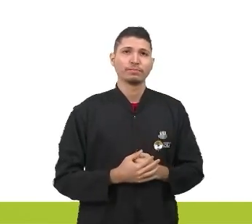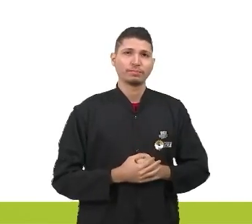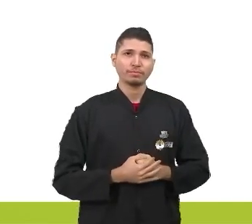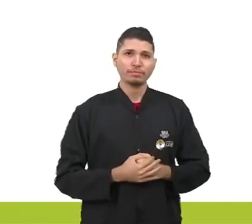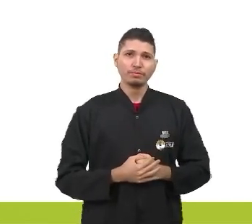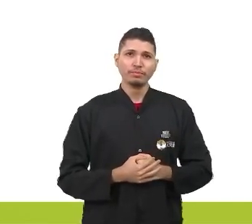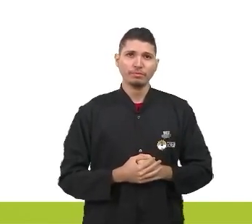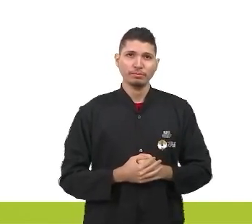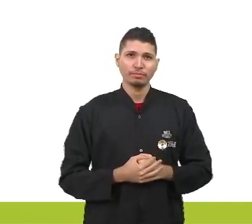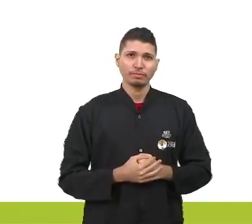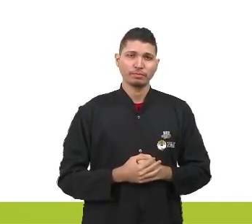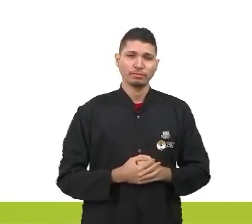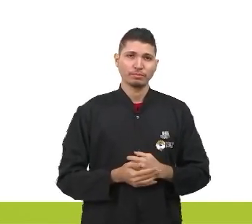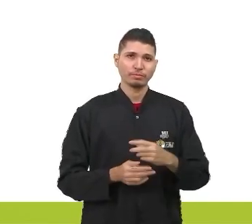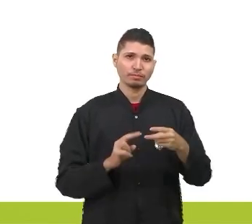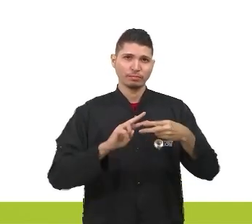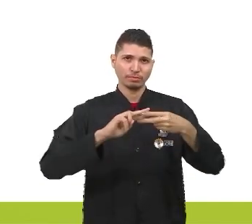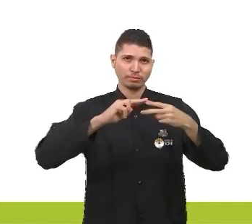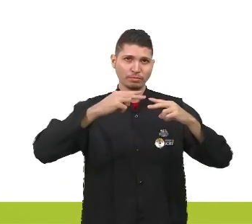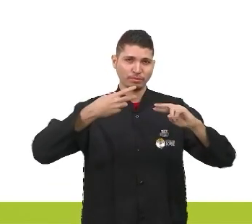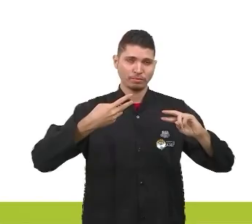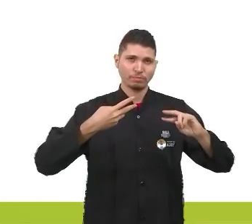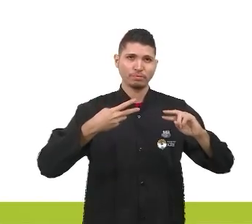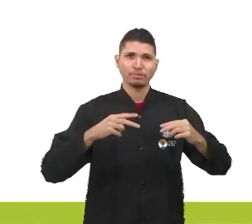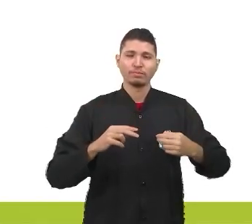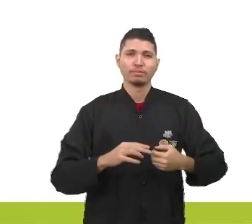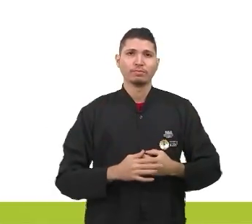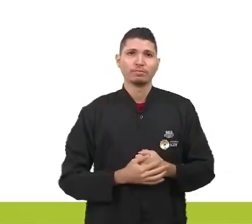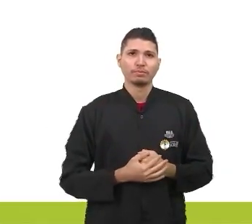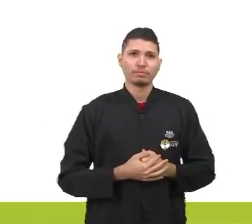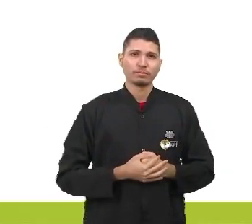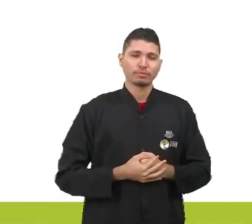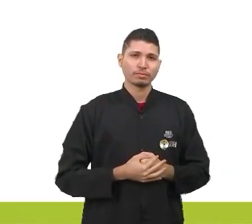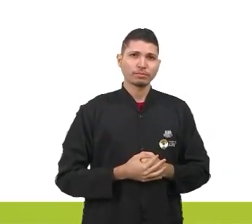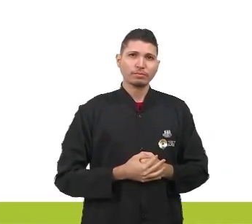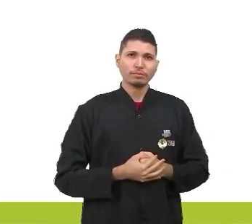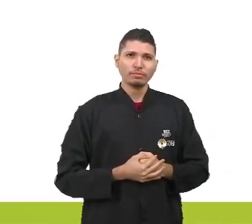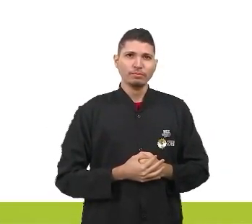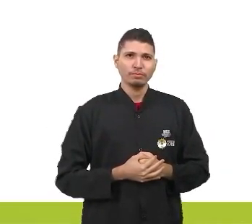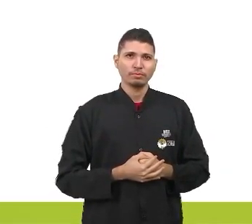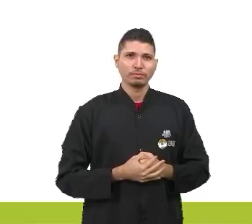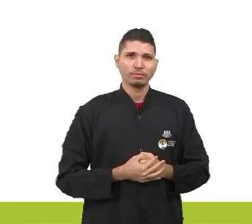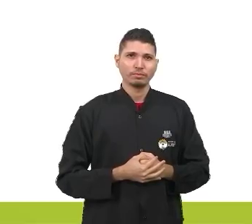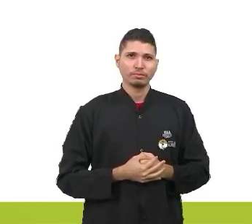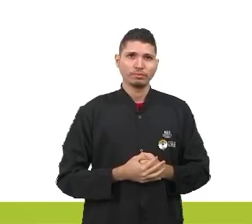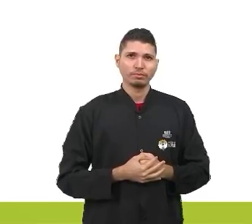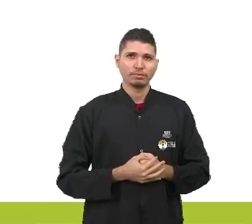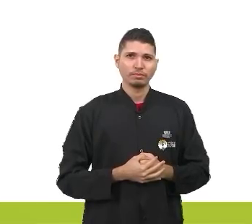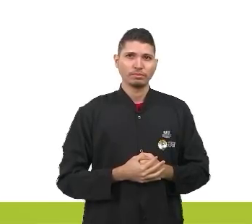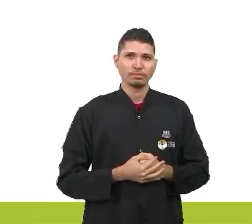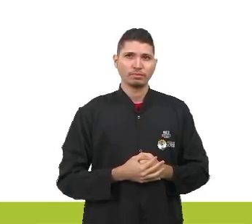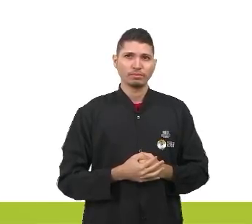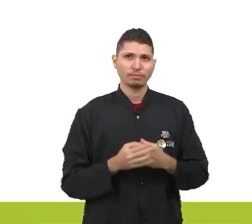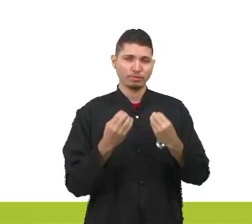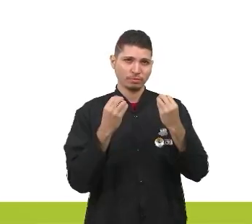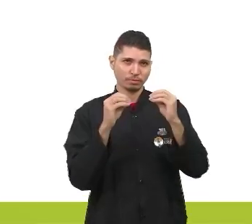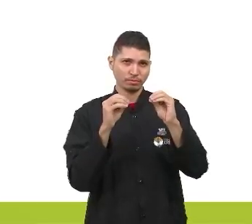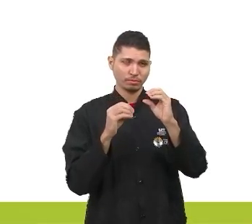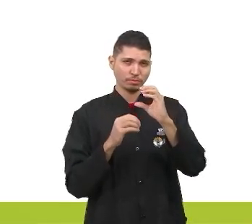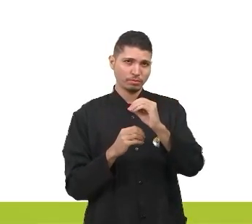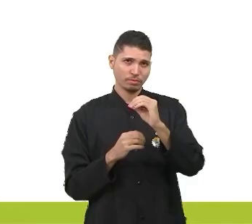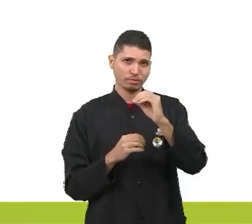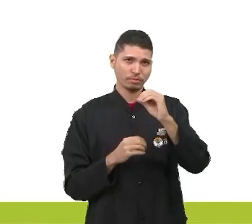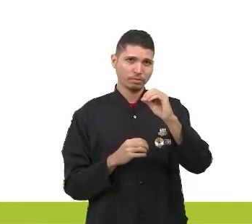O DNA, eu colocaria aqui mais um OH aqui e mais